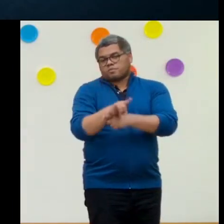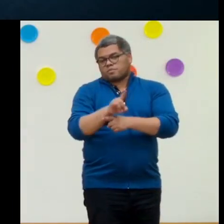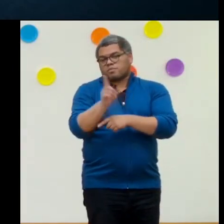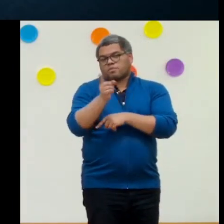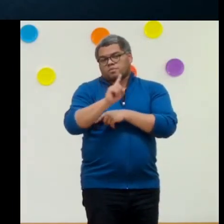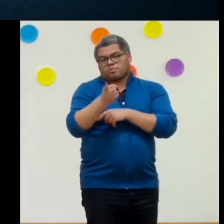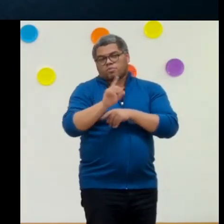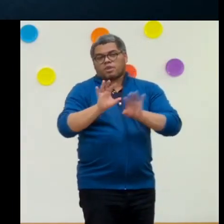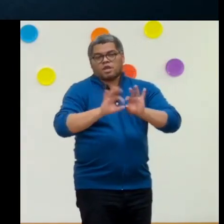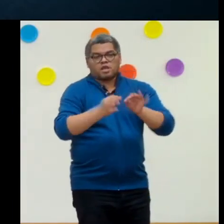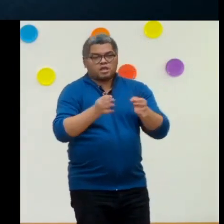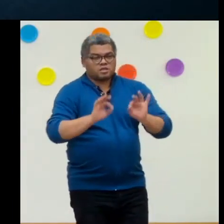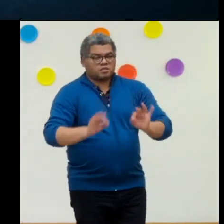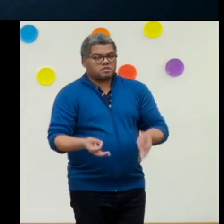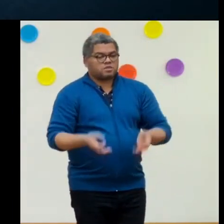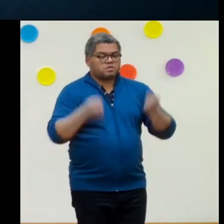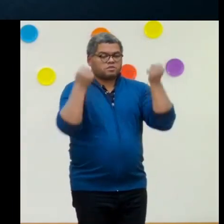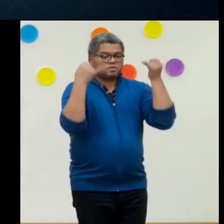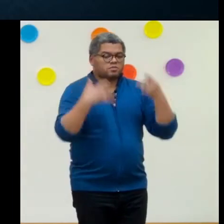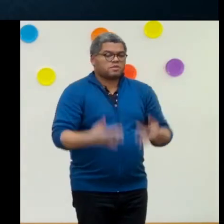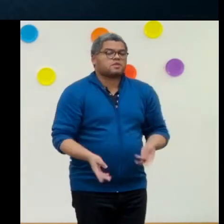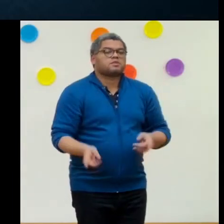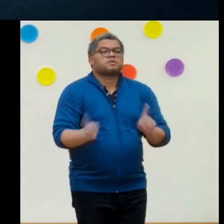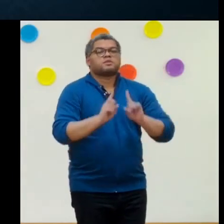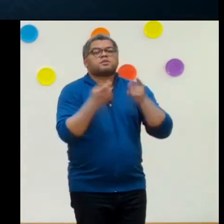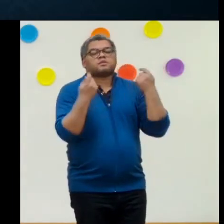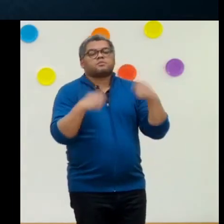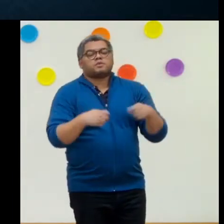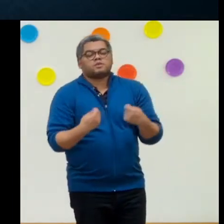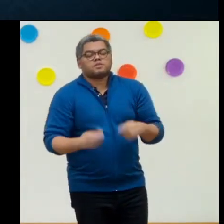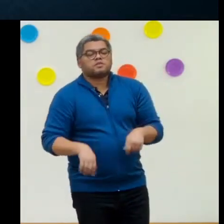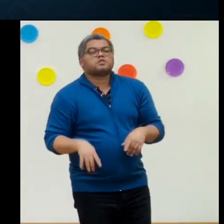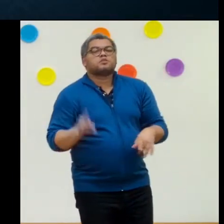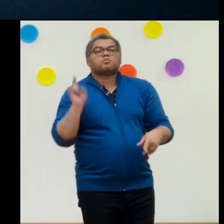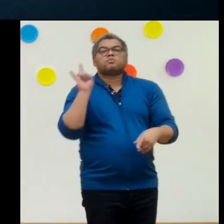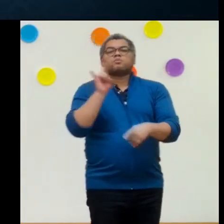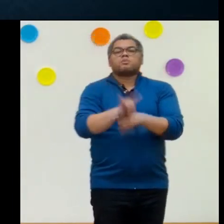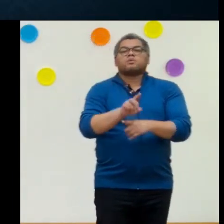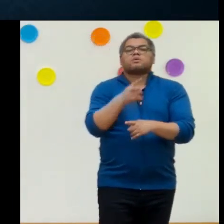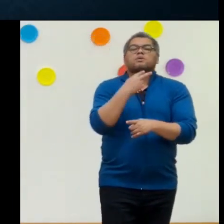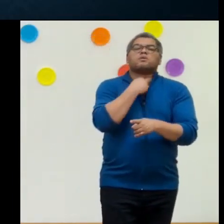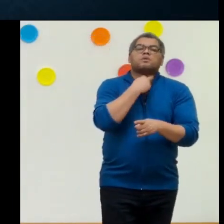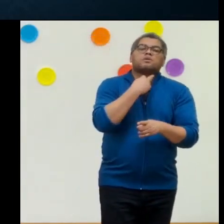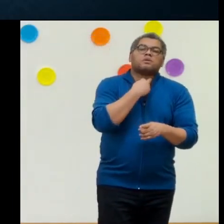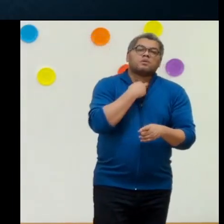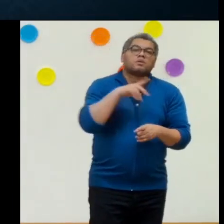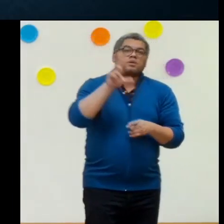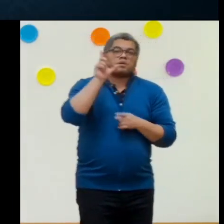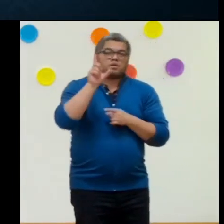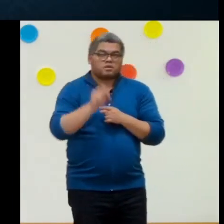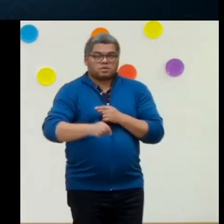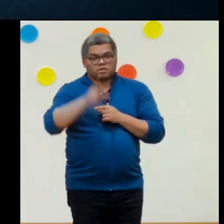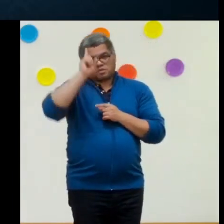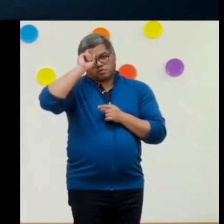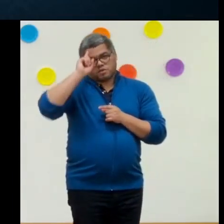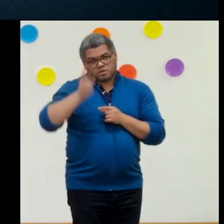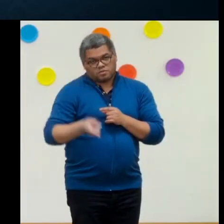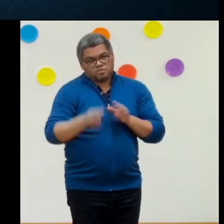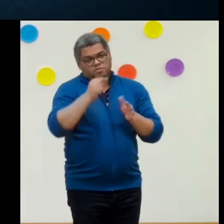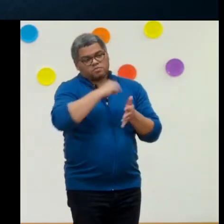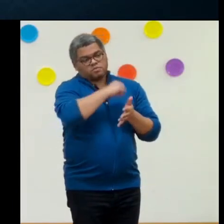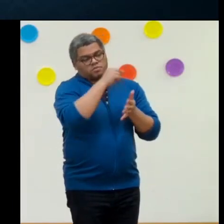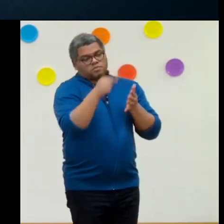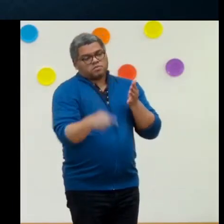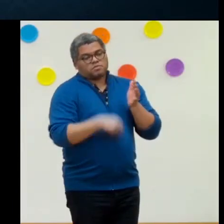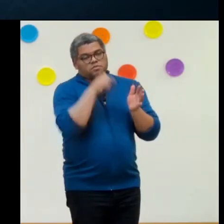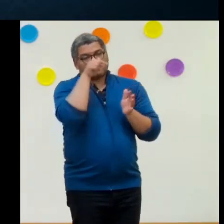Simples, que não precisa de explicação. Não adultere. 10 mandamentos, 7º mandamento, Êxodo 20